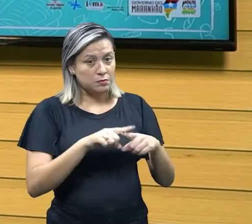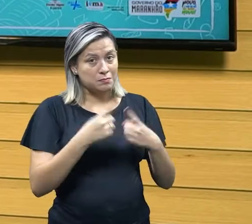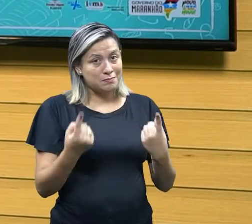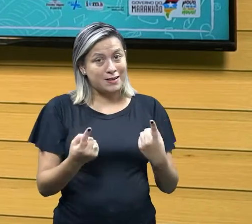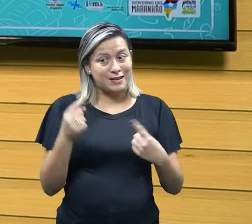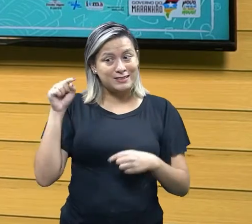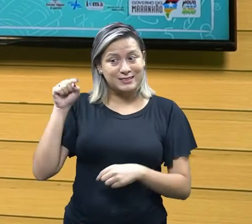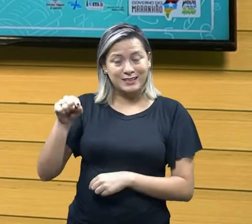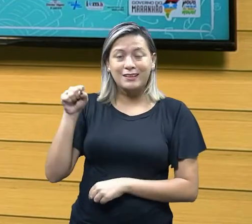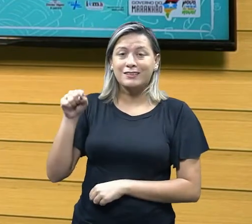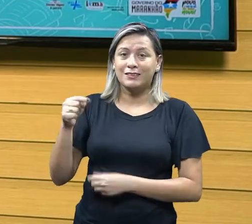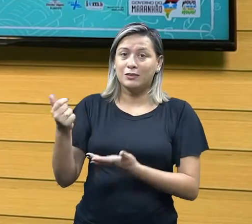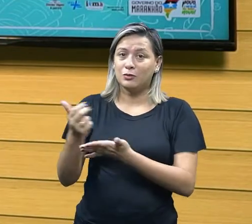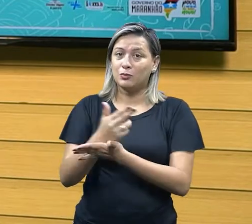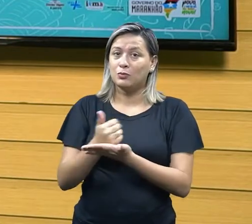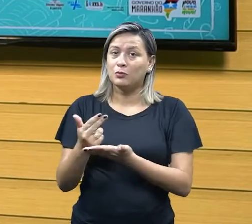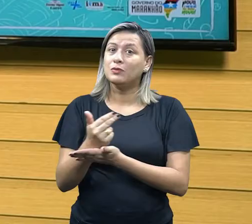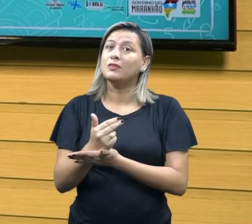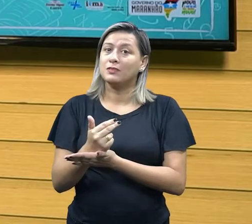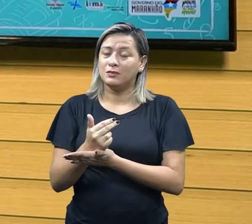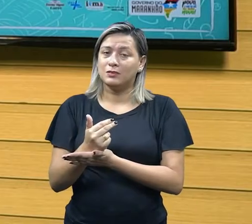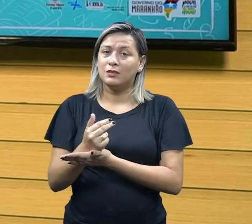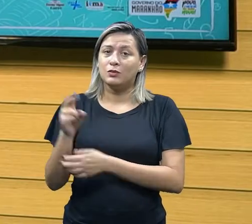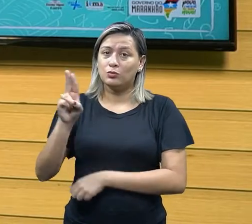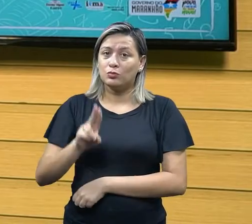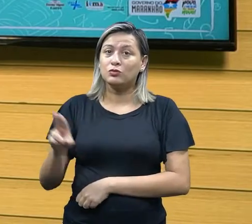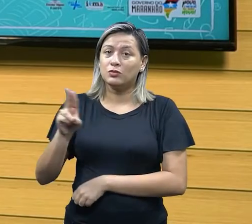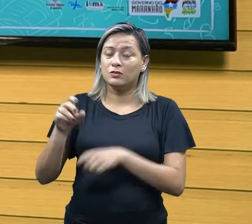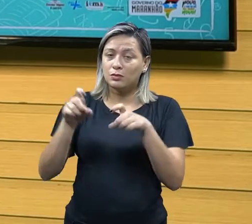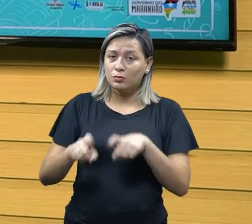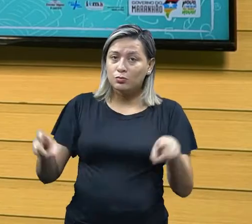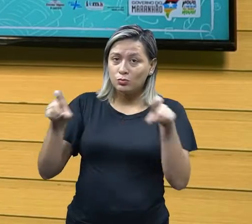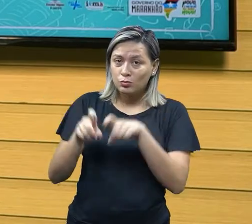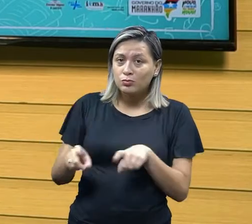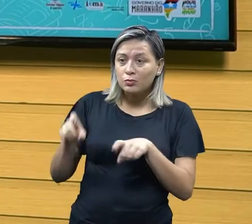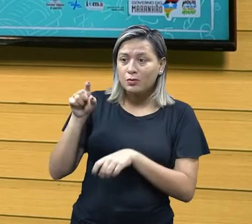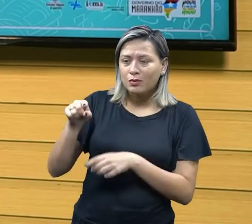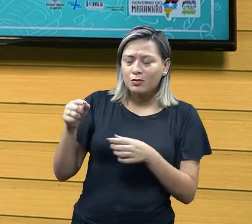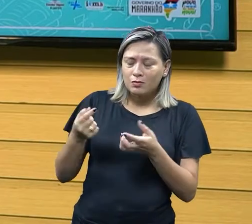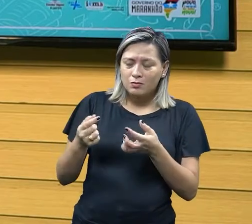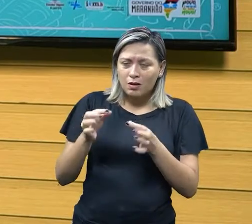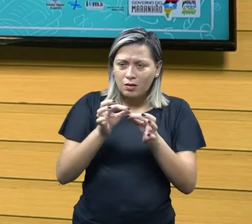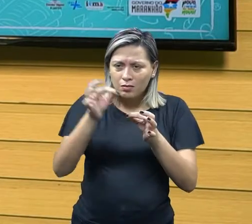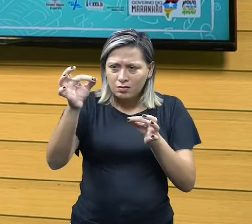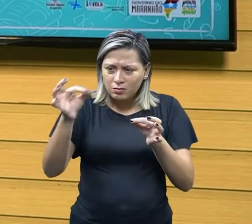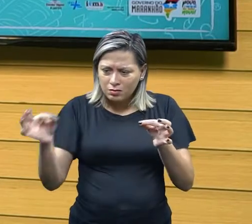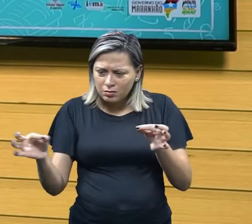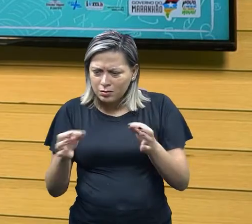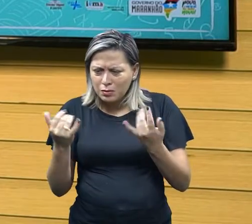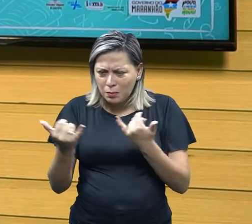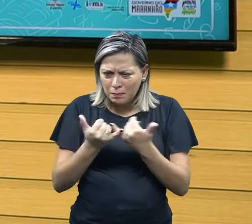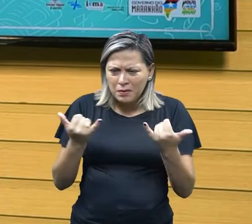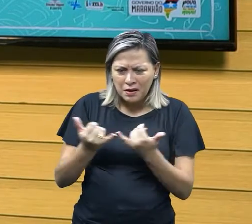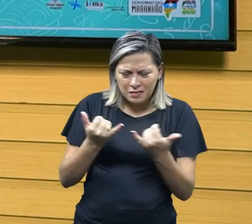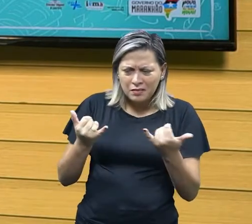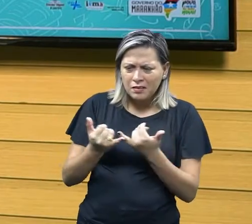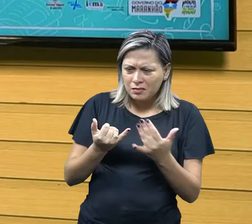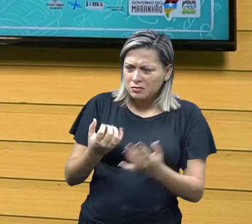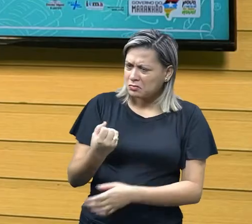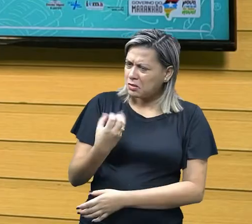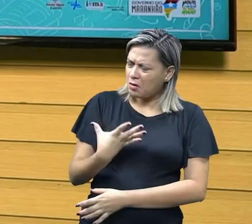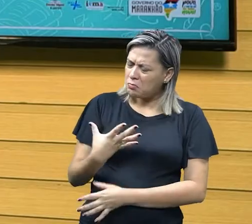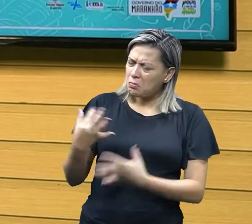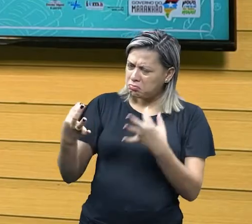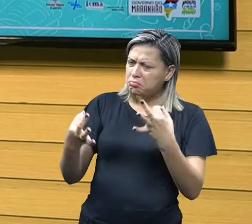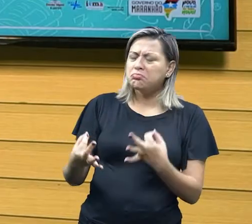no AutoCAD, quando você faz isso, fica realmente aparente que está tudo fechado, que as